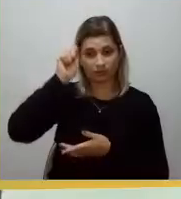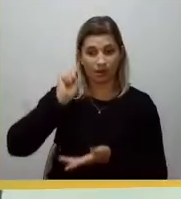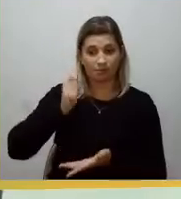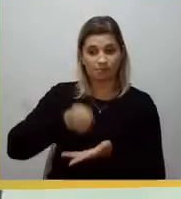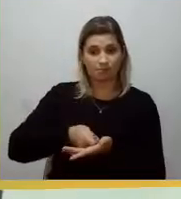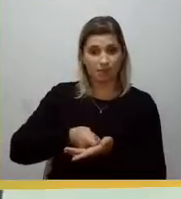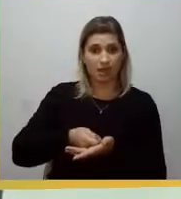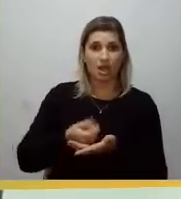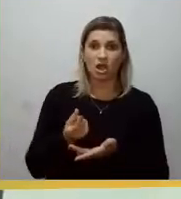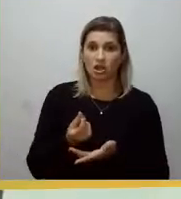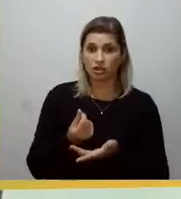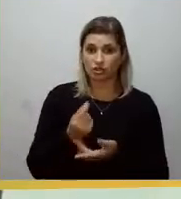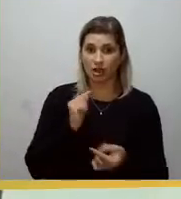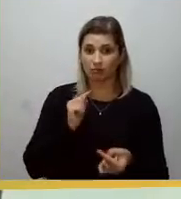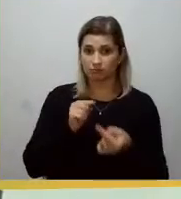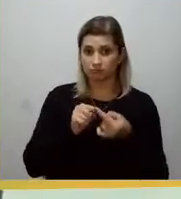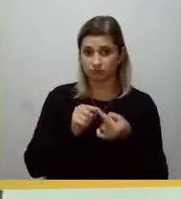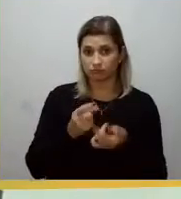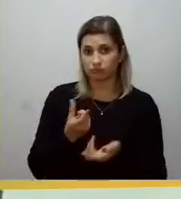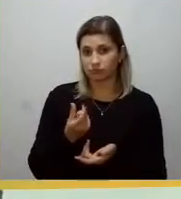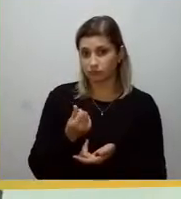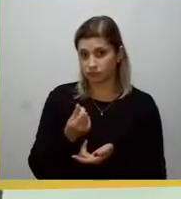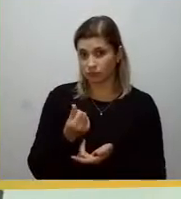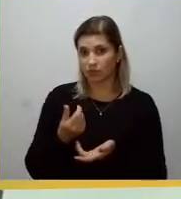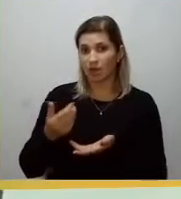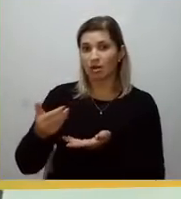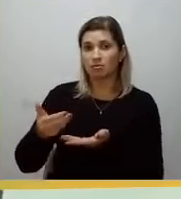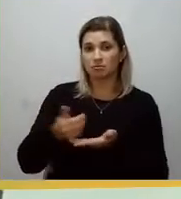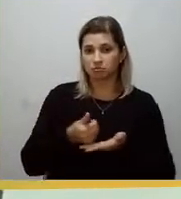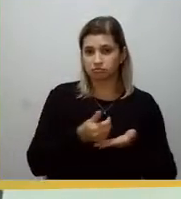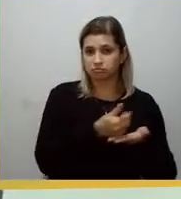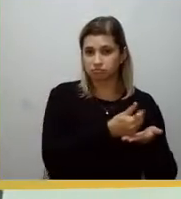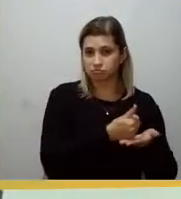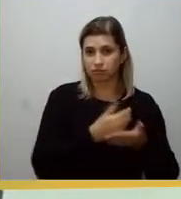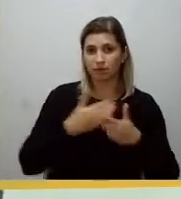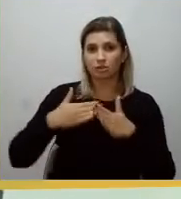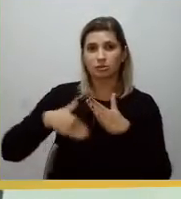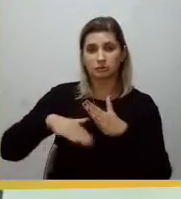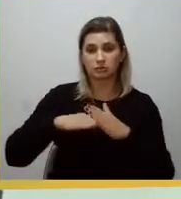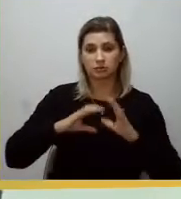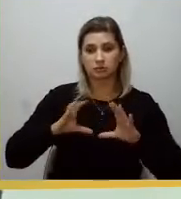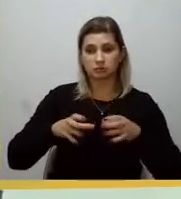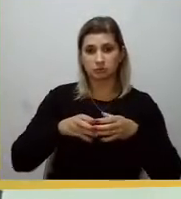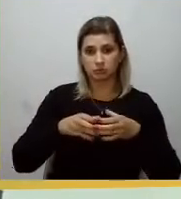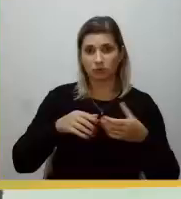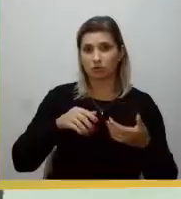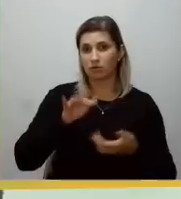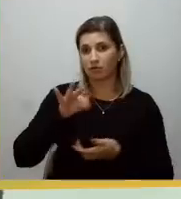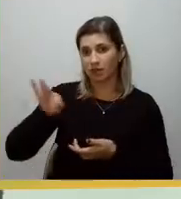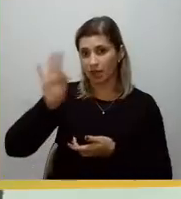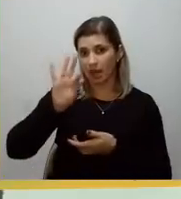das obras, os convênios que ela recebia de órgãos federais e estaduais. Então,